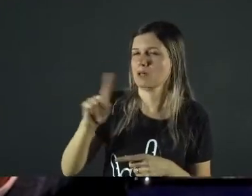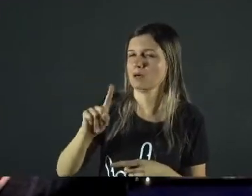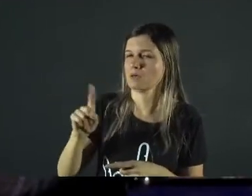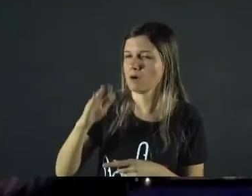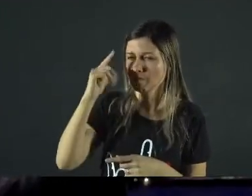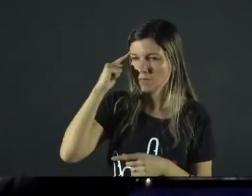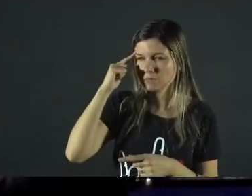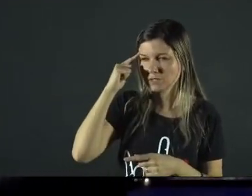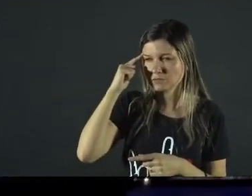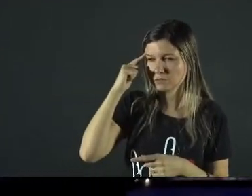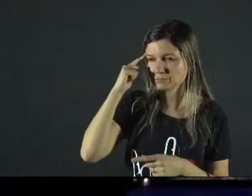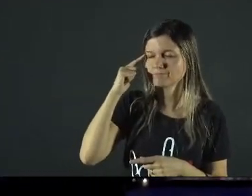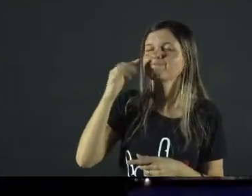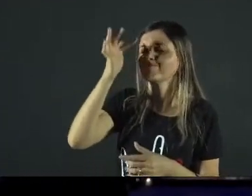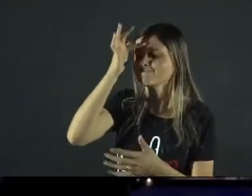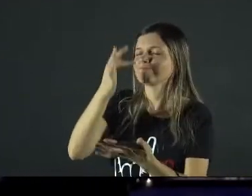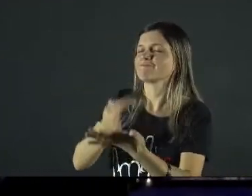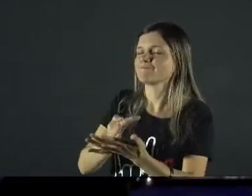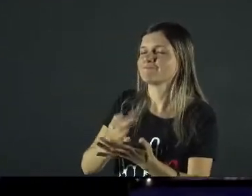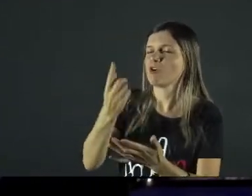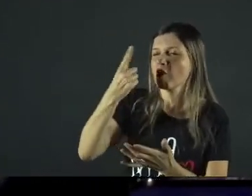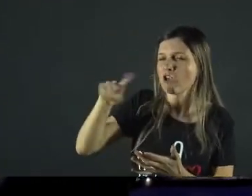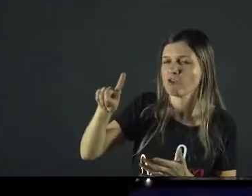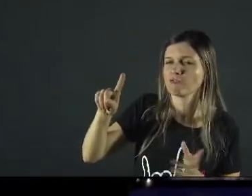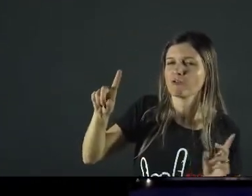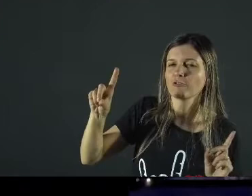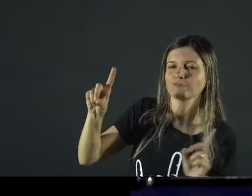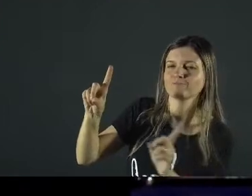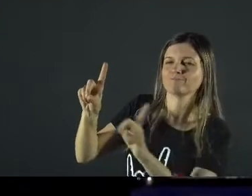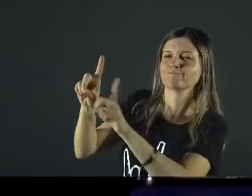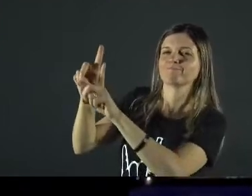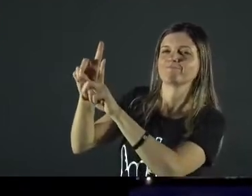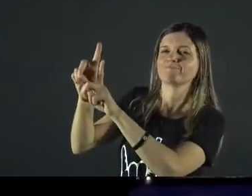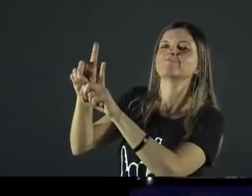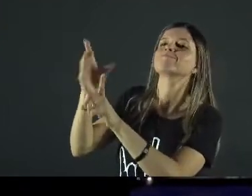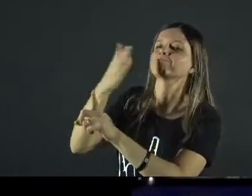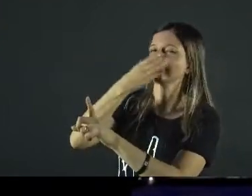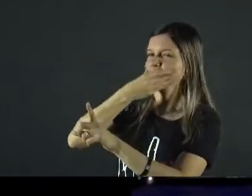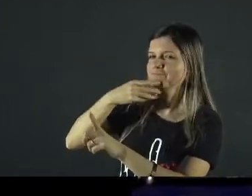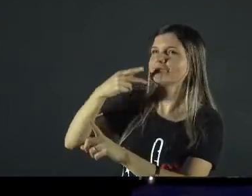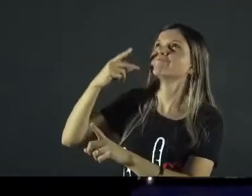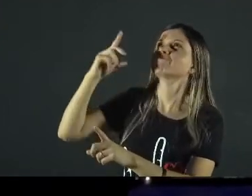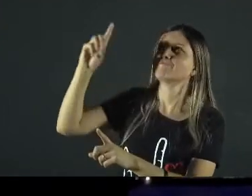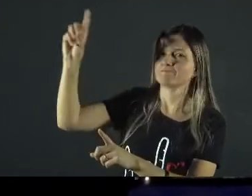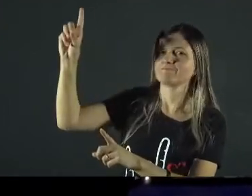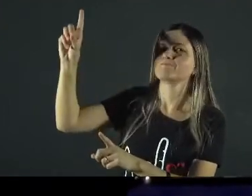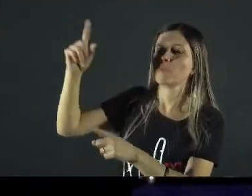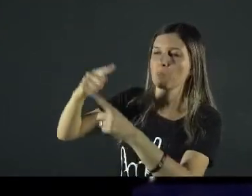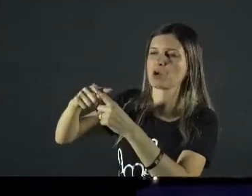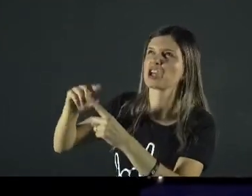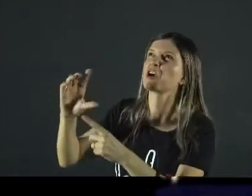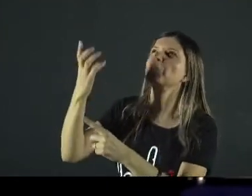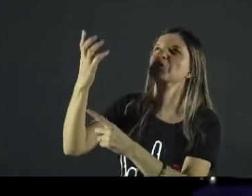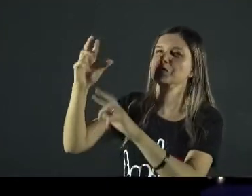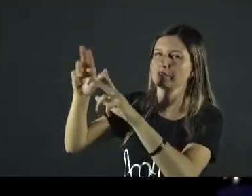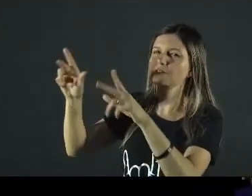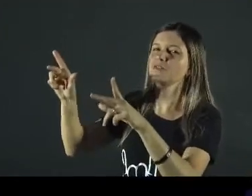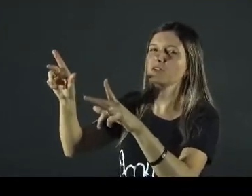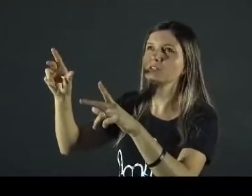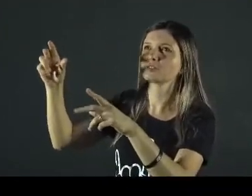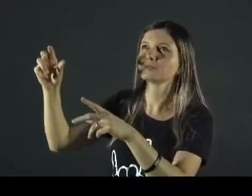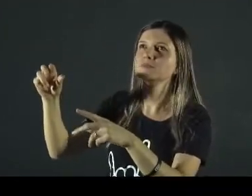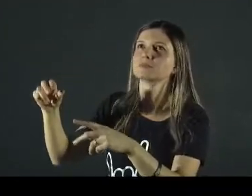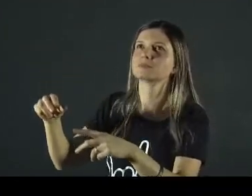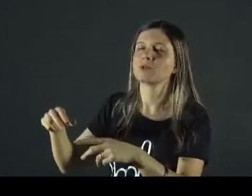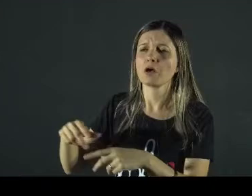fez. Eu vou atrás do profeta, alguma coisa vai acontecer. O marido ainda disse: mas